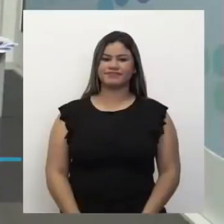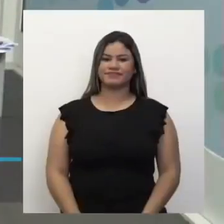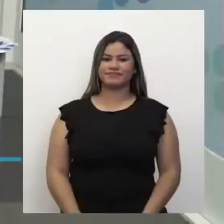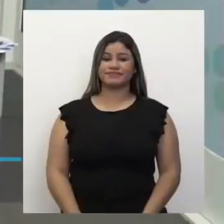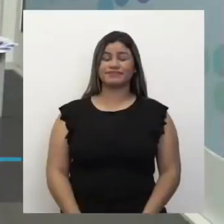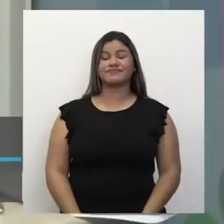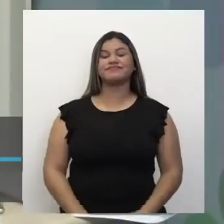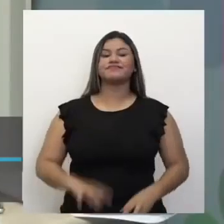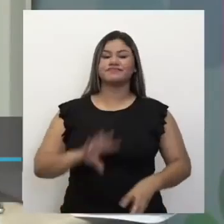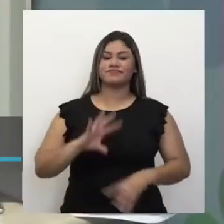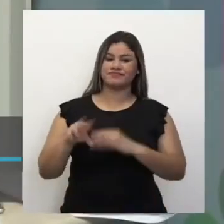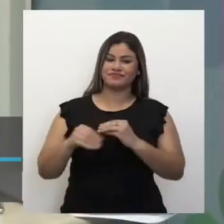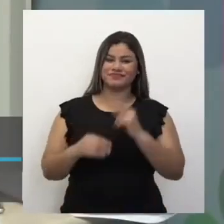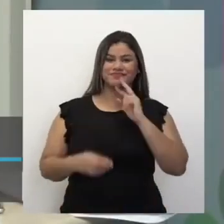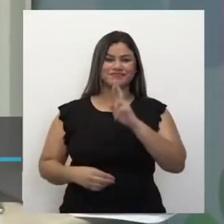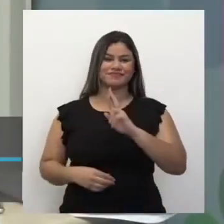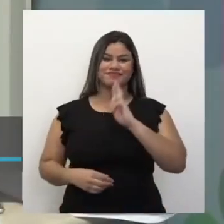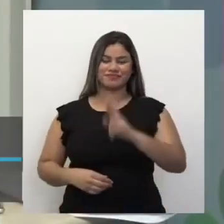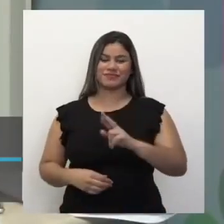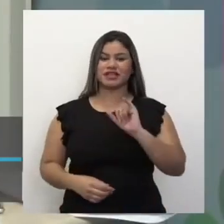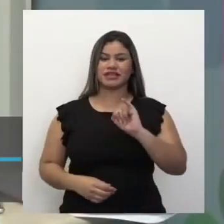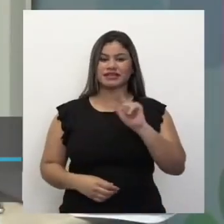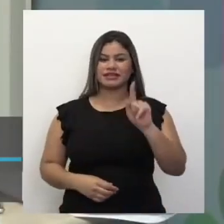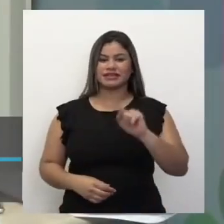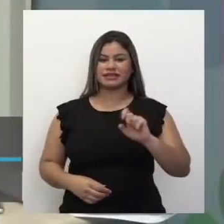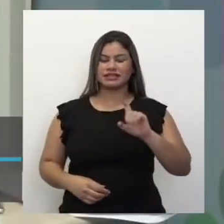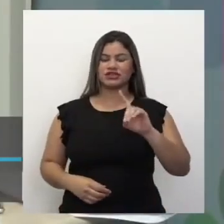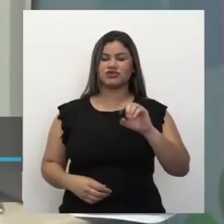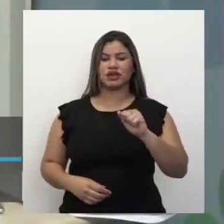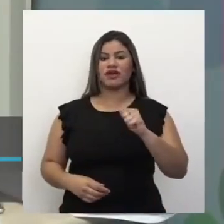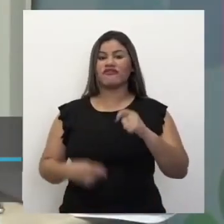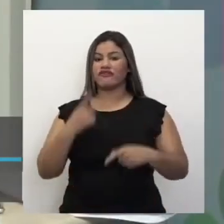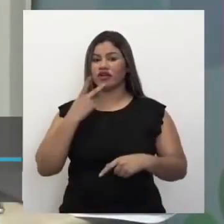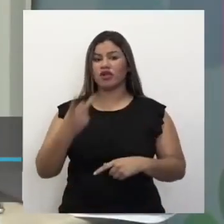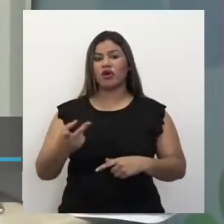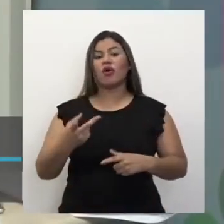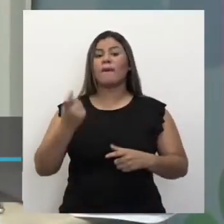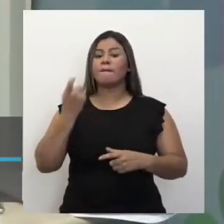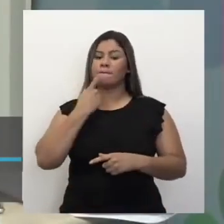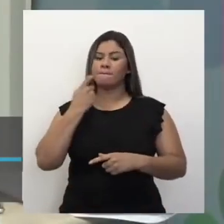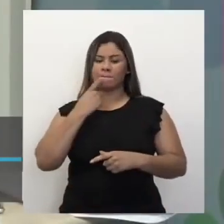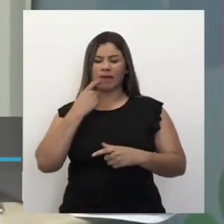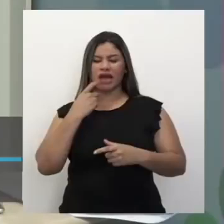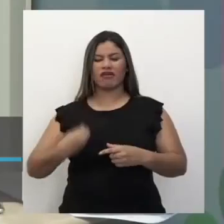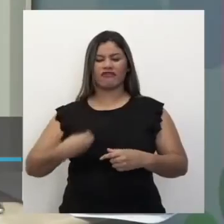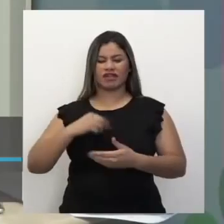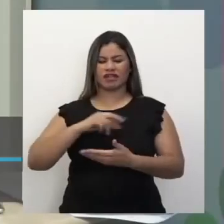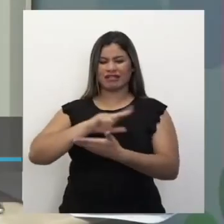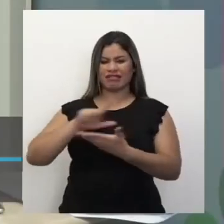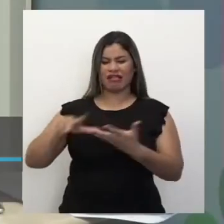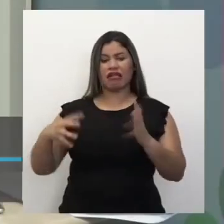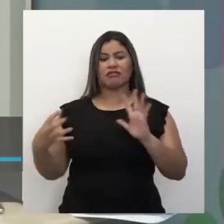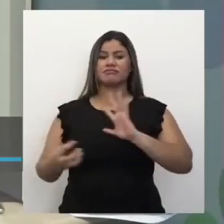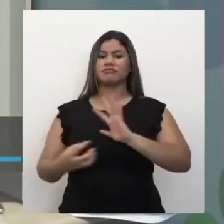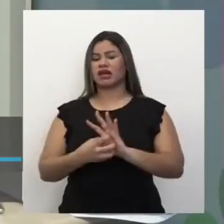Olha, uma boa contribuição aqui da professora Isilda colocou as cadeias alimentares afetadas, né? Uma boa participação também do